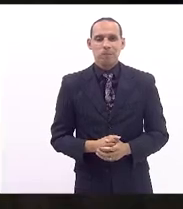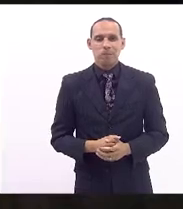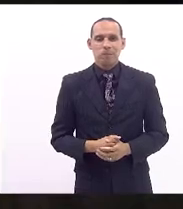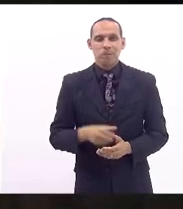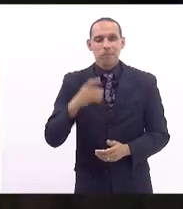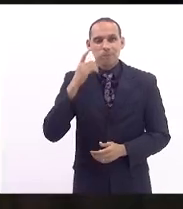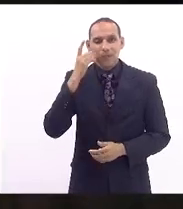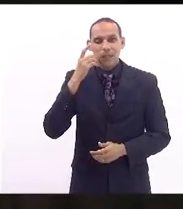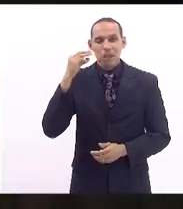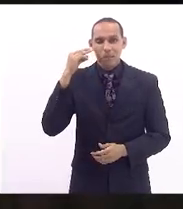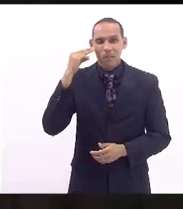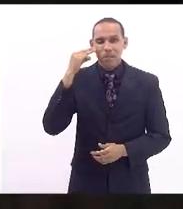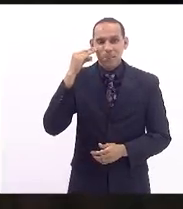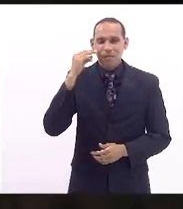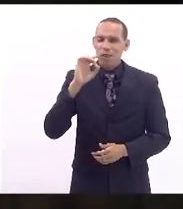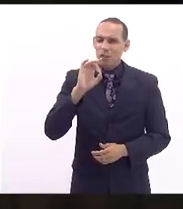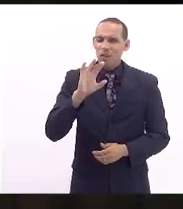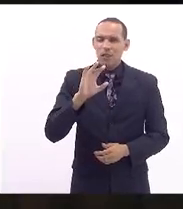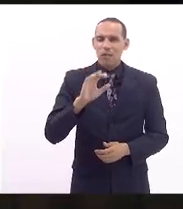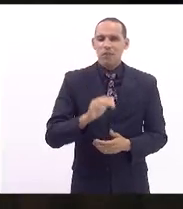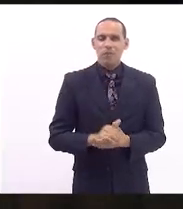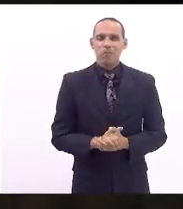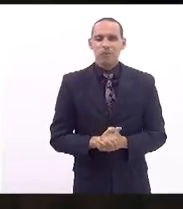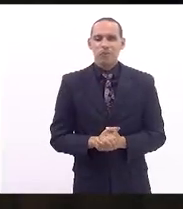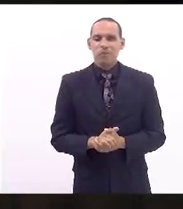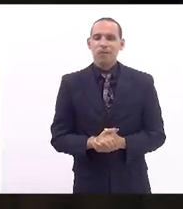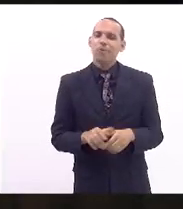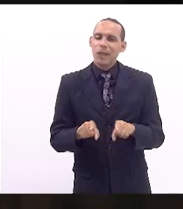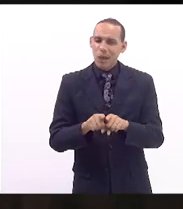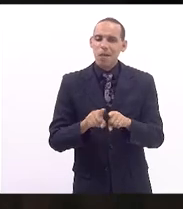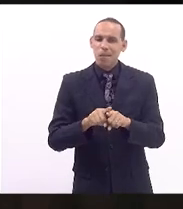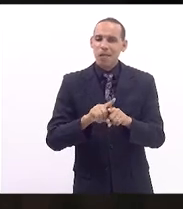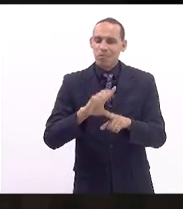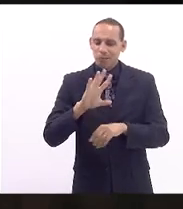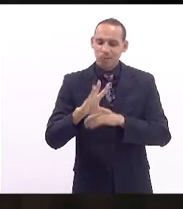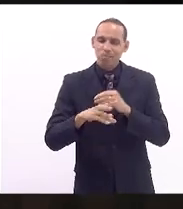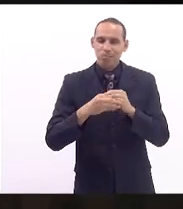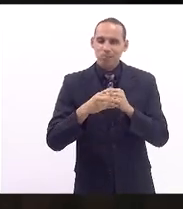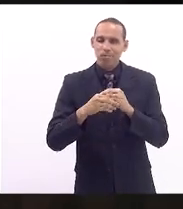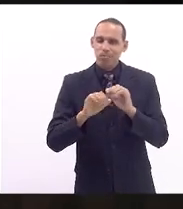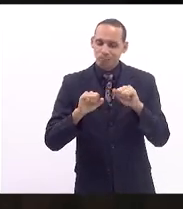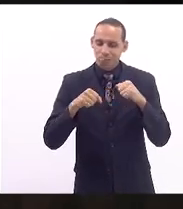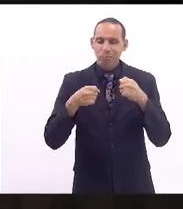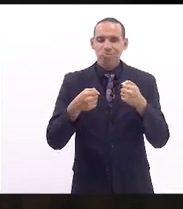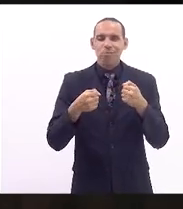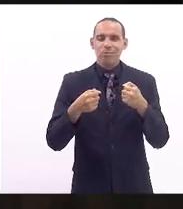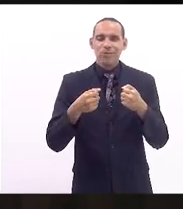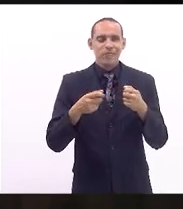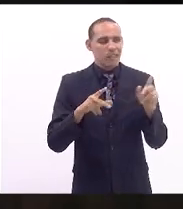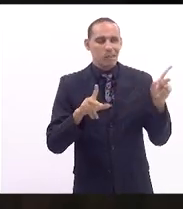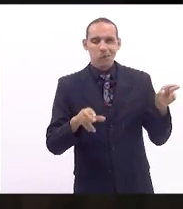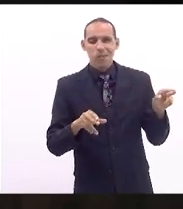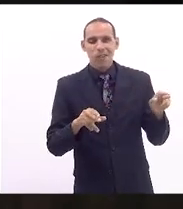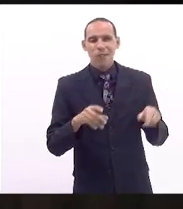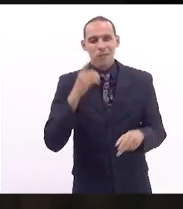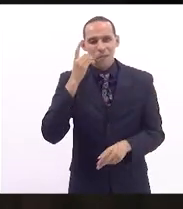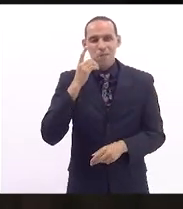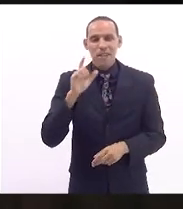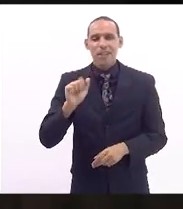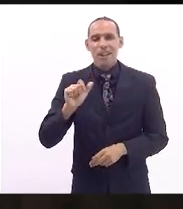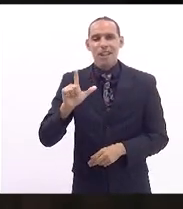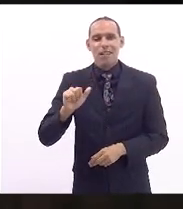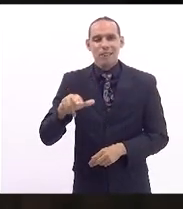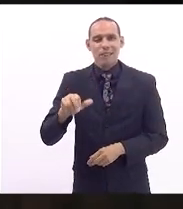a deputada Mônica só para também corroborar por vossa excelência' esse como um físico a com a outra